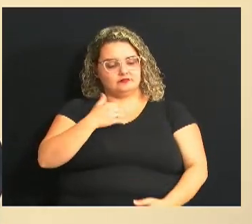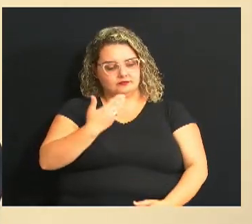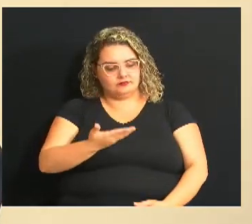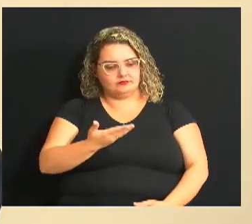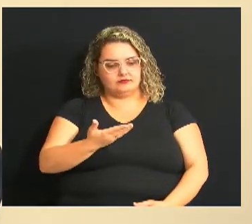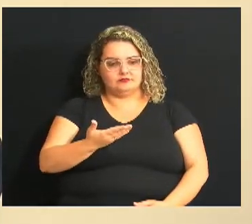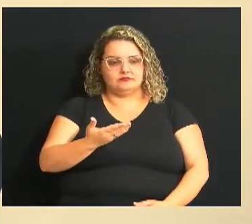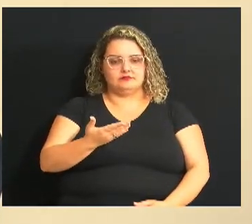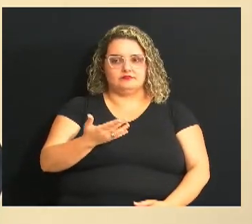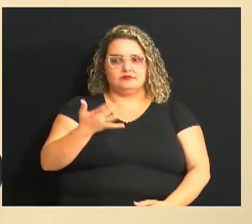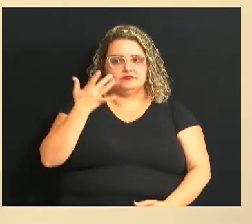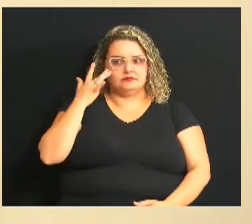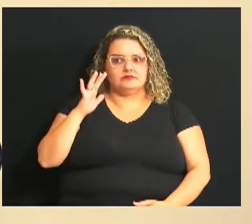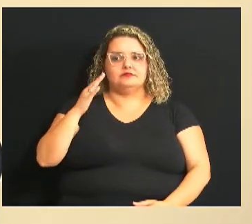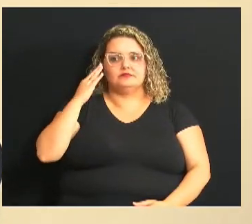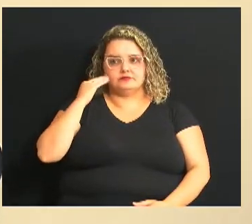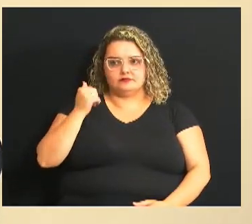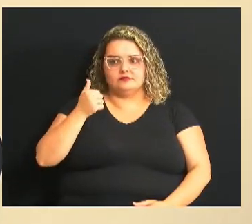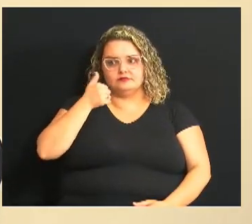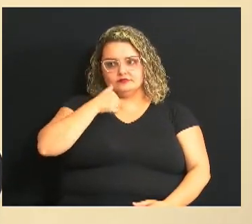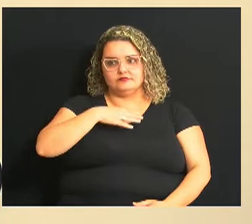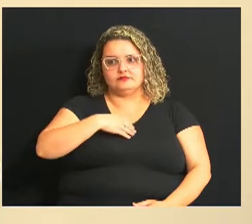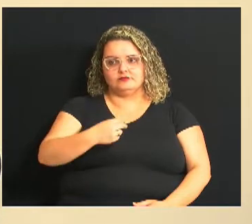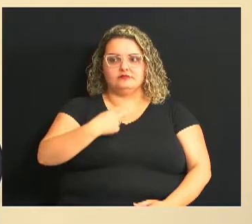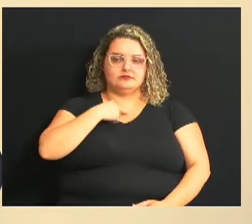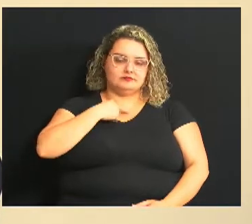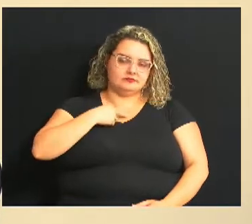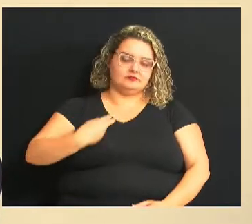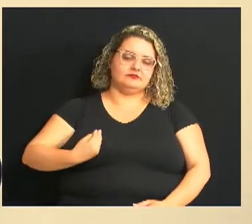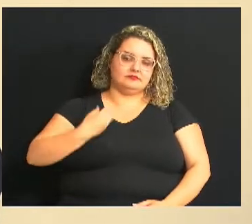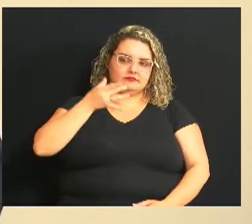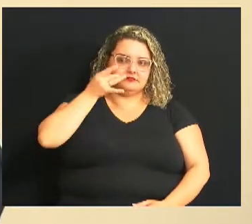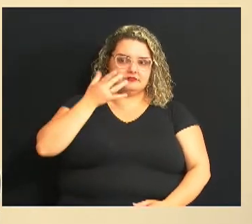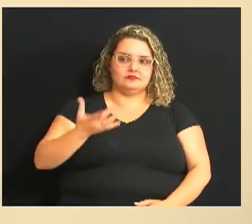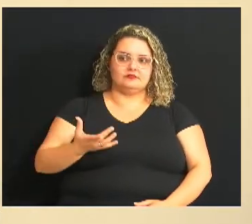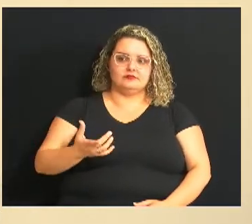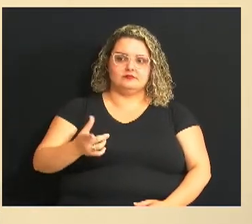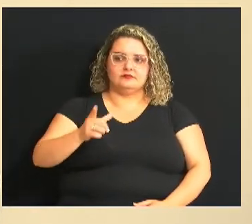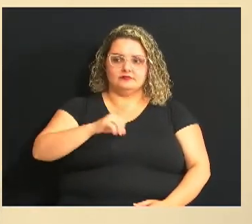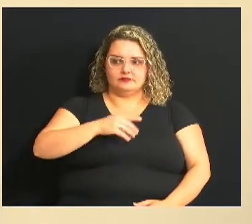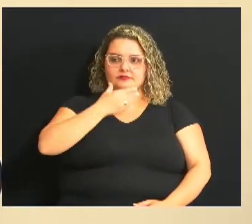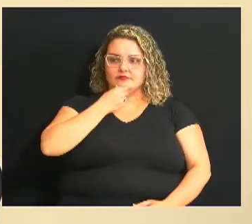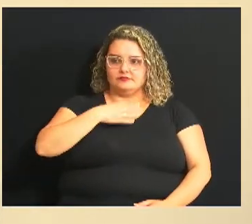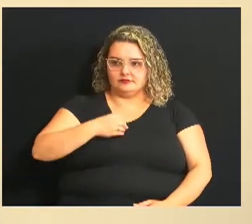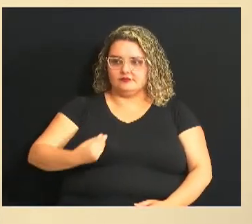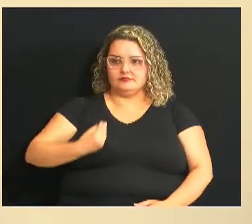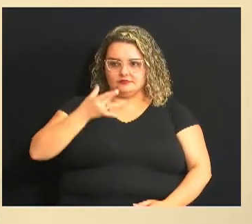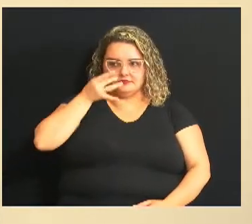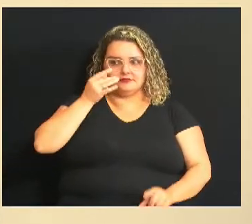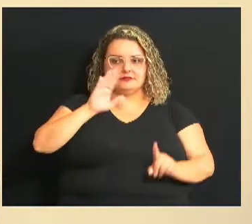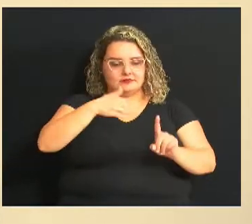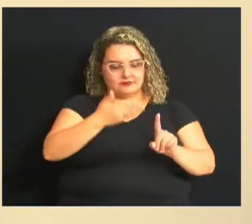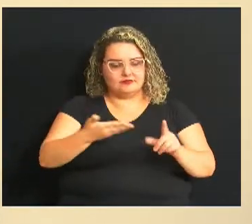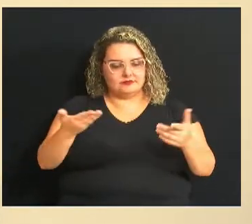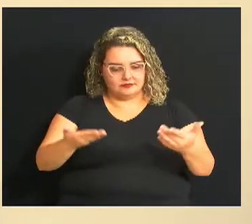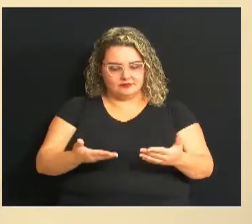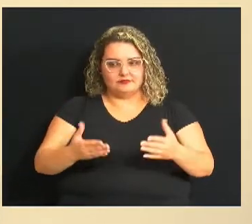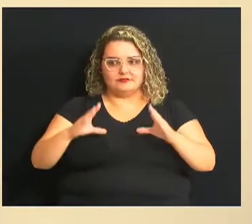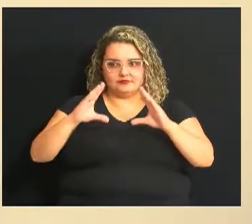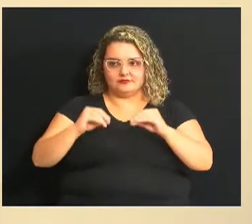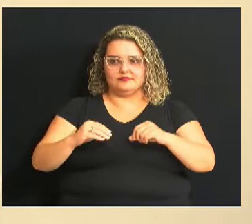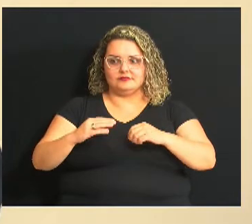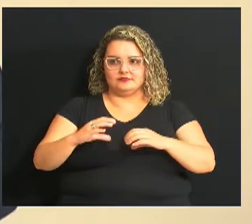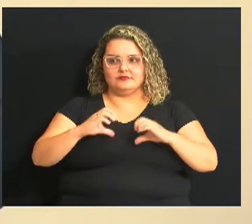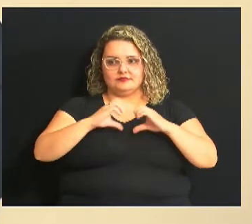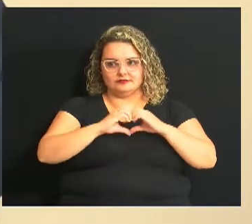faz ideia. Eu sei que a sua filha não pôde estar presente aqui, mas você tem um filho aqui que está presente, homenageando você pelo carinho e o amor que eu